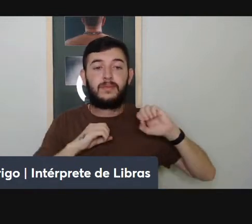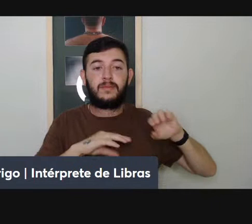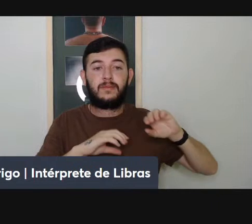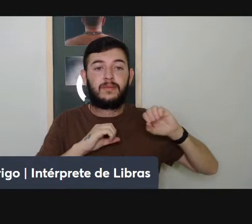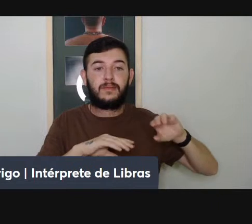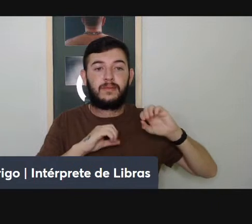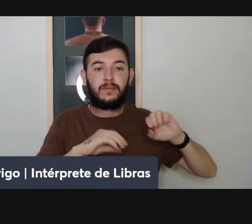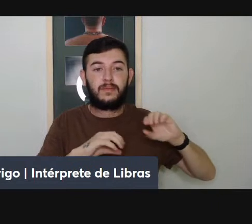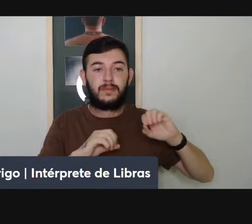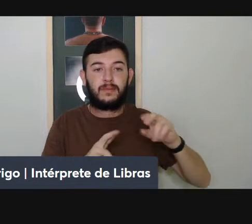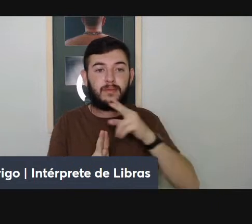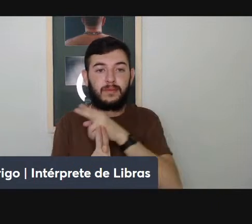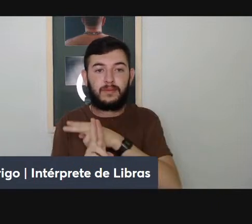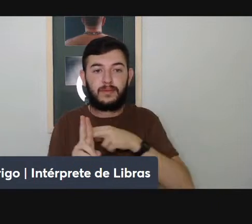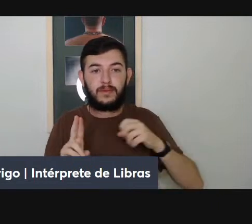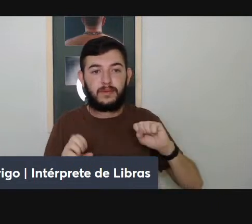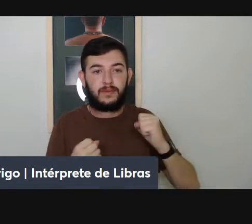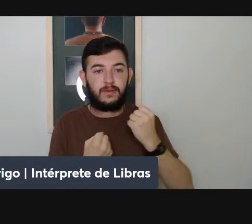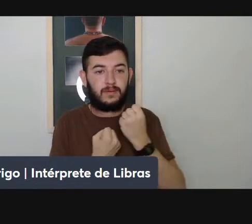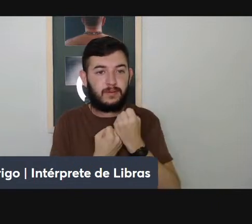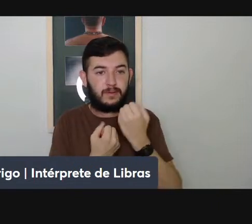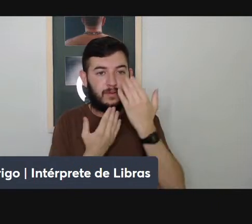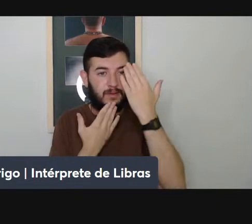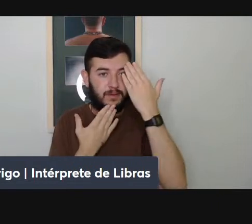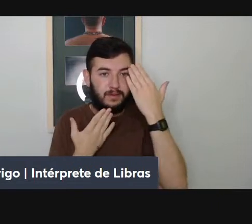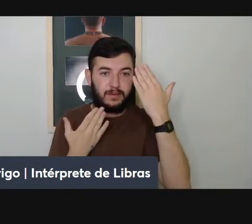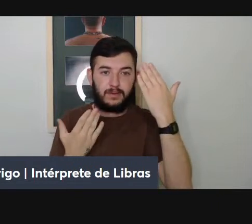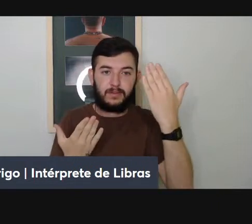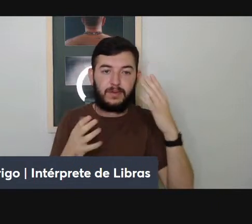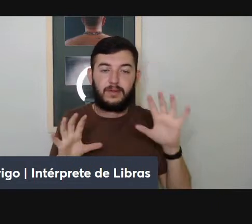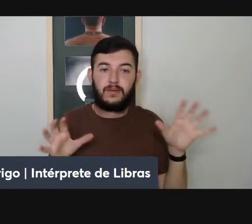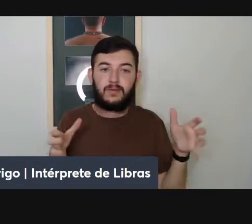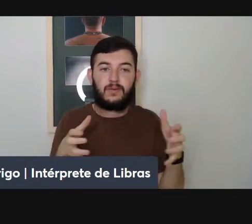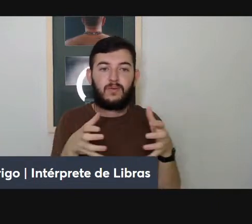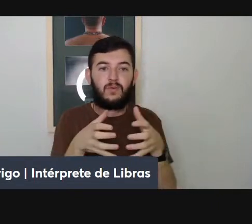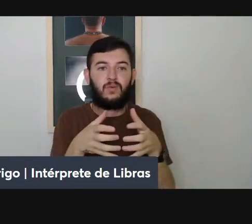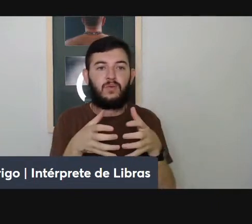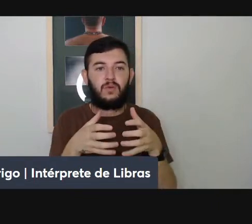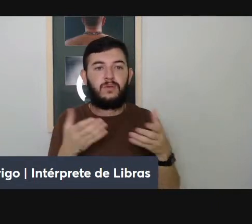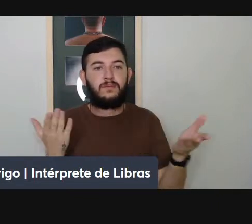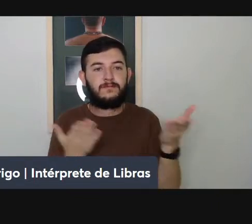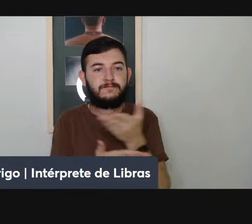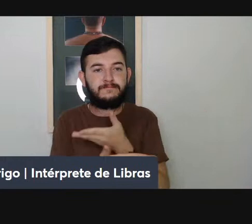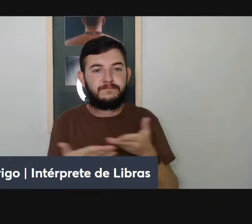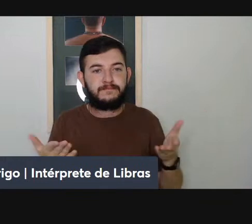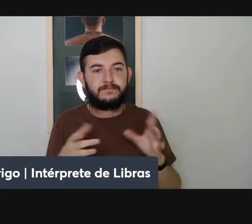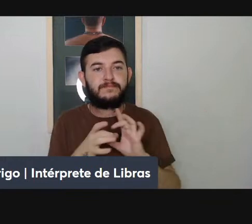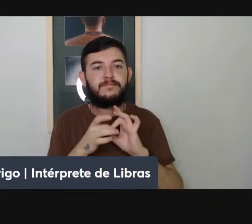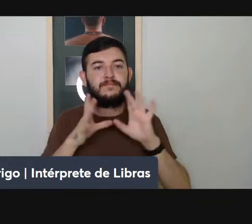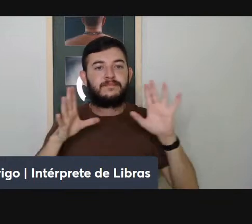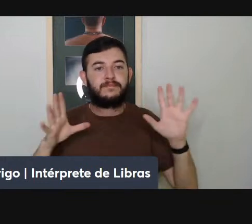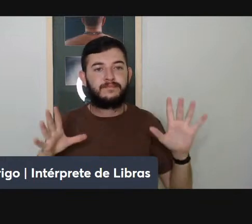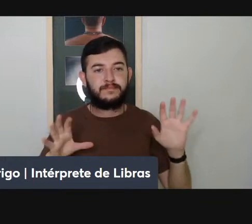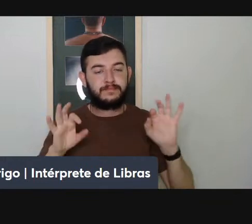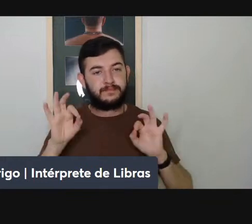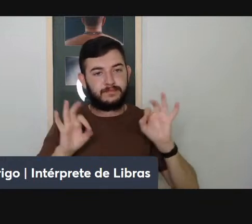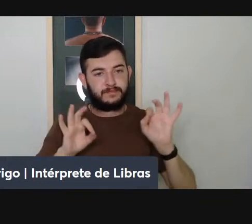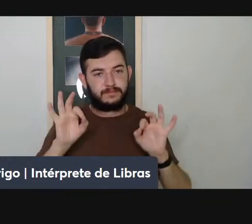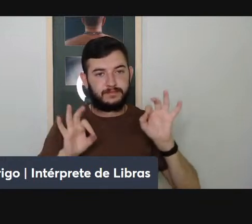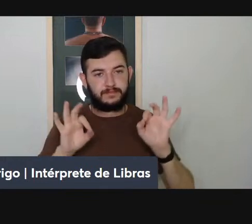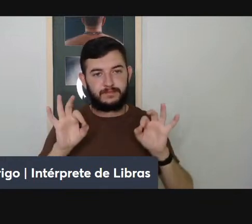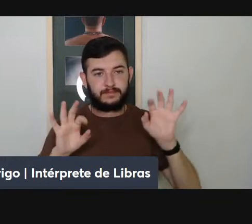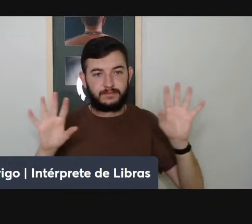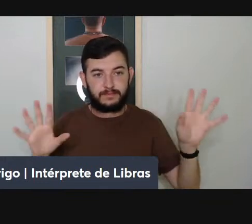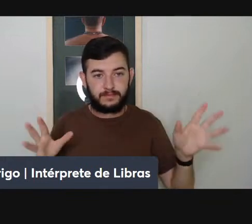também reforço os agradecimentos a toda a equipe que está aqui envolvida, permitindo a realização desse